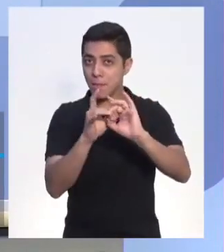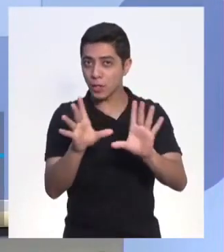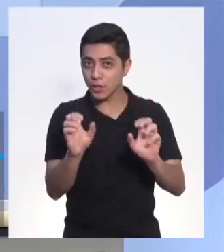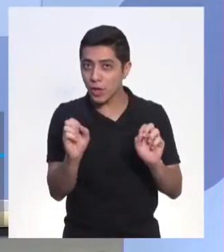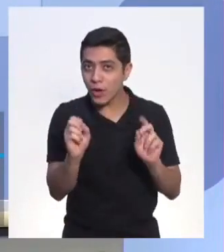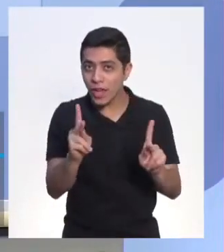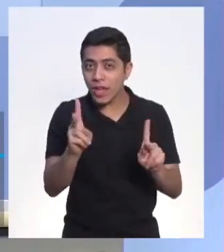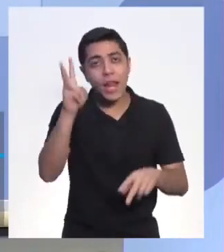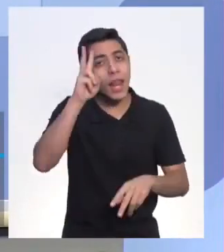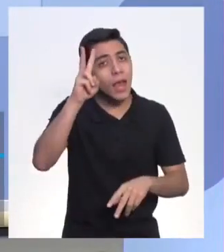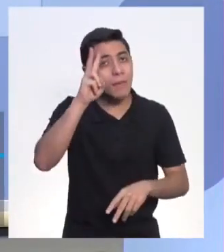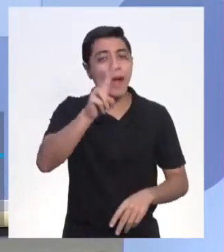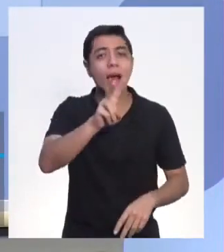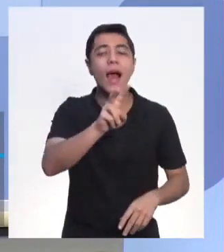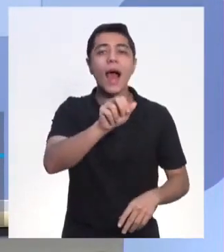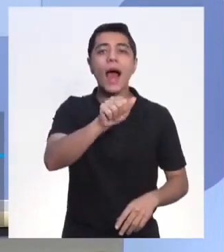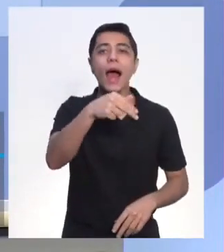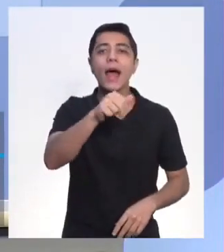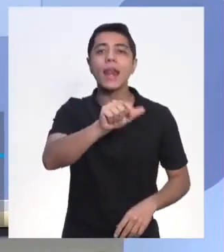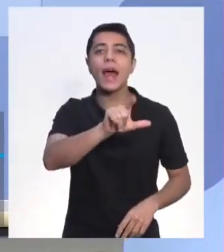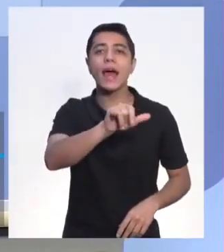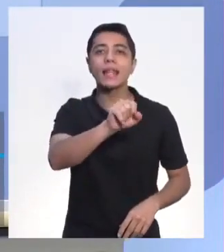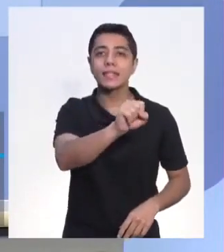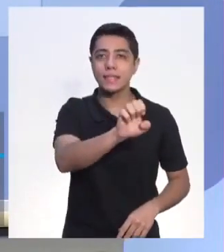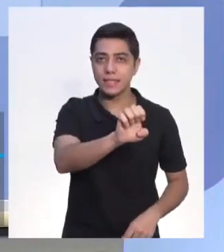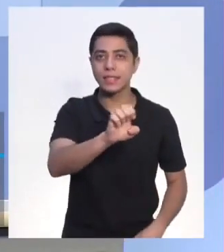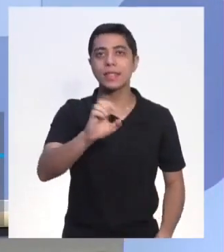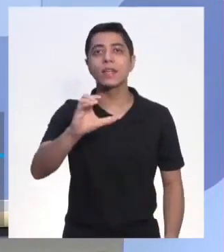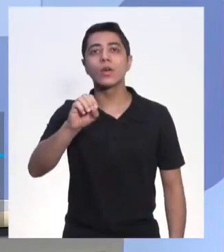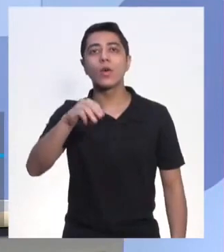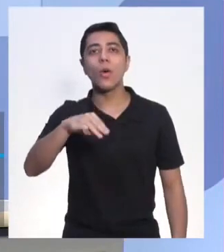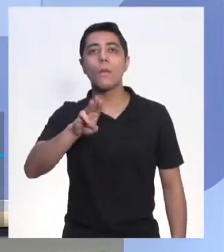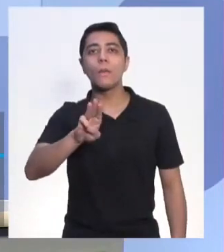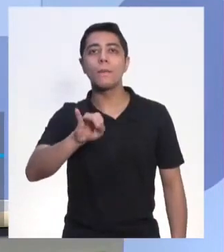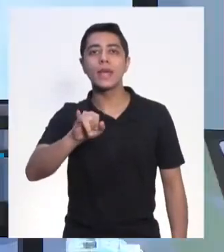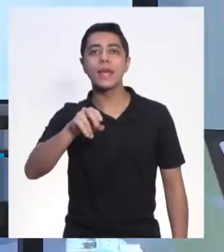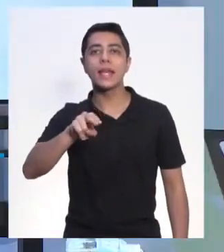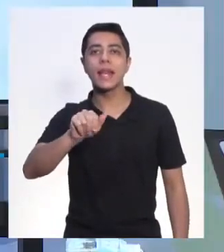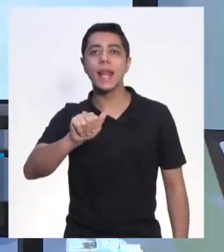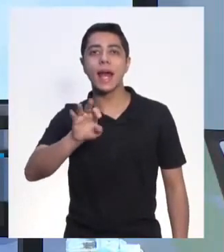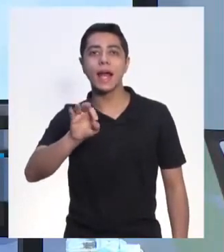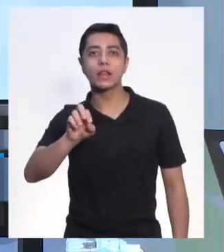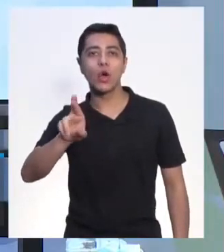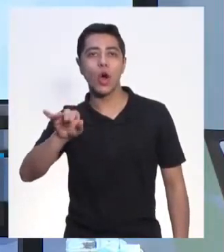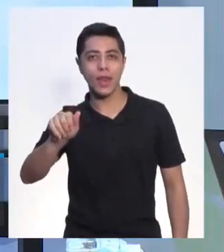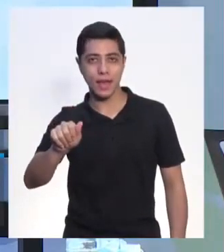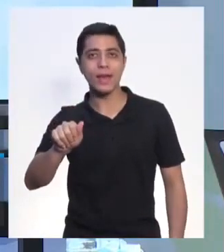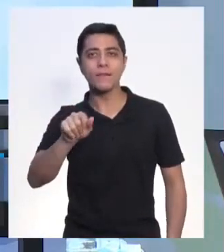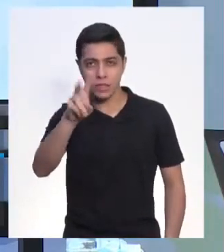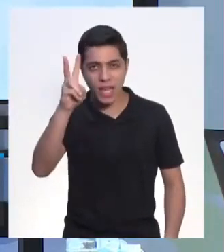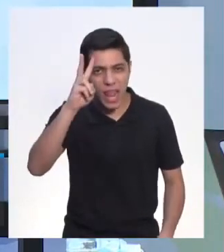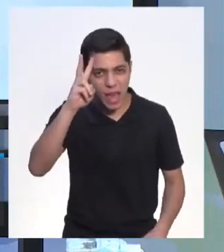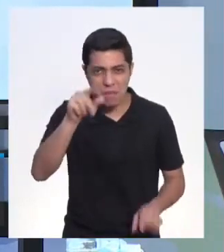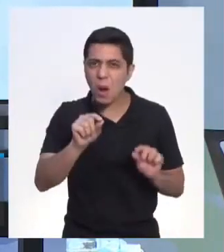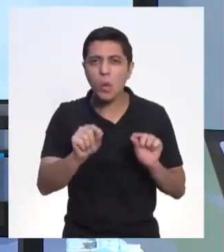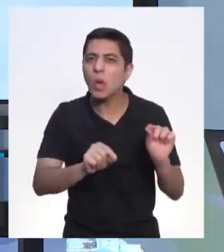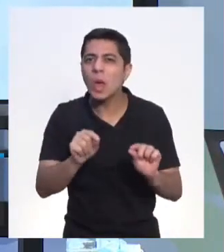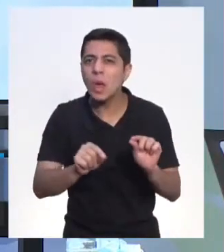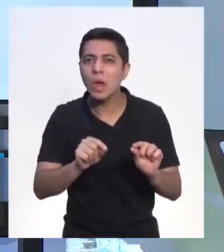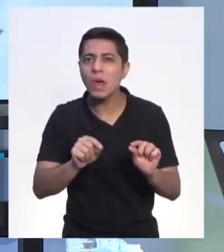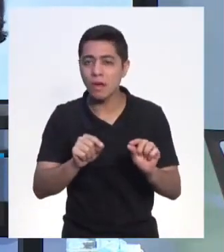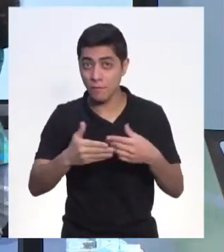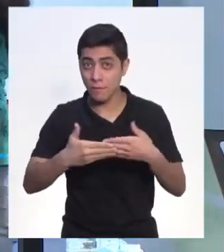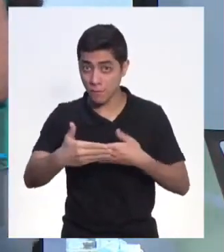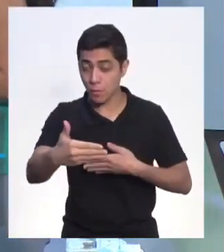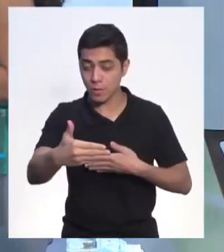combinatória. Será que vocês lembram dessa parte? Não sei não, hein? E aí, professora Inês, vamos começar? Vamos. Muito bem, então, pessoal. Eu